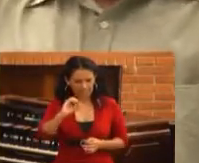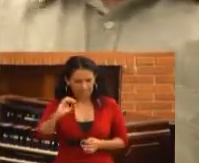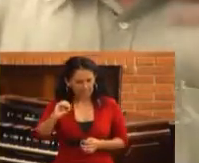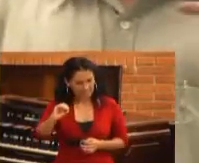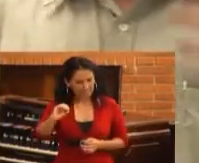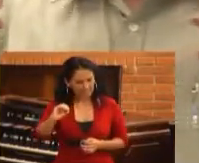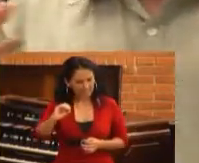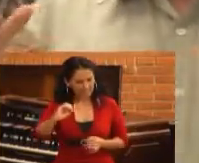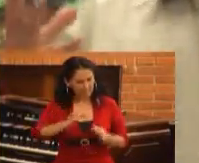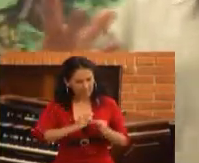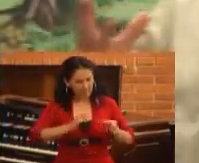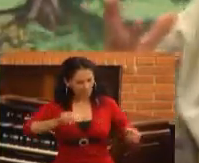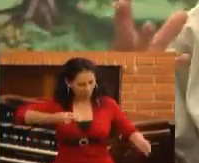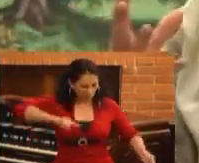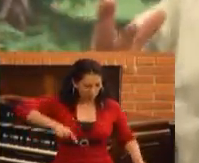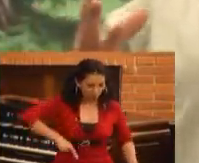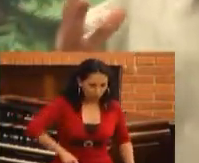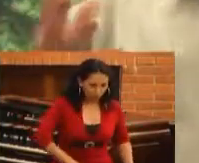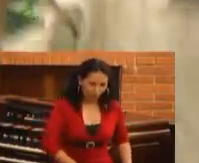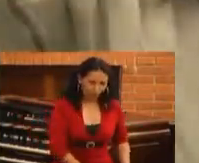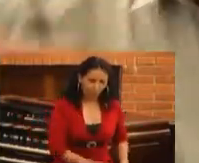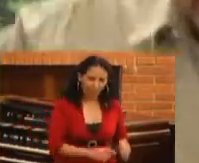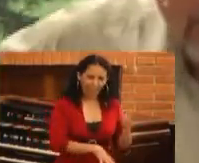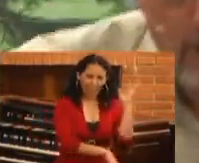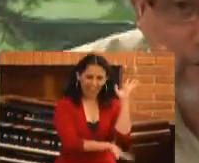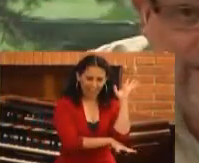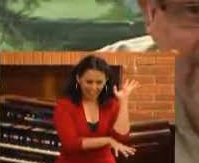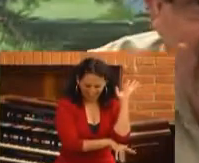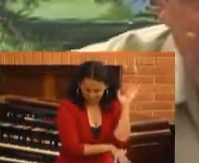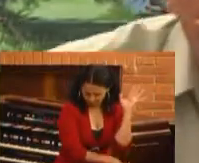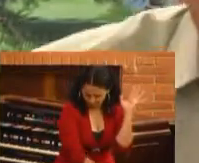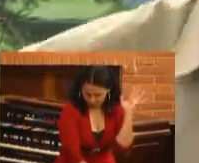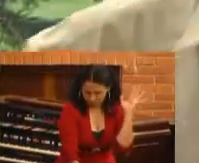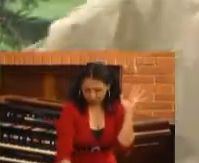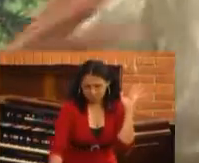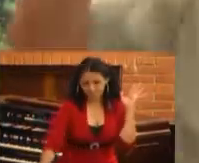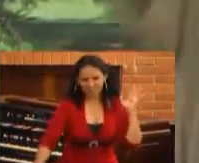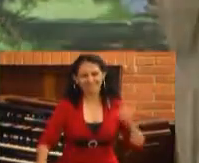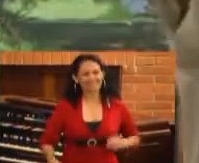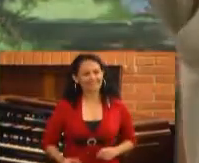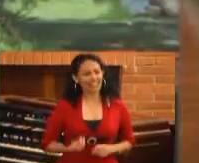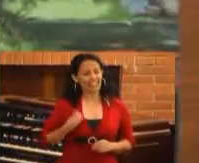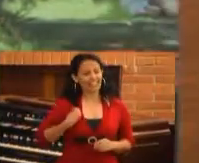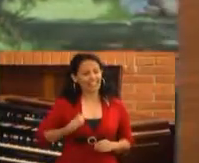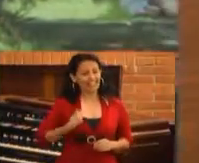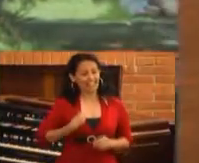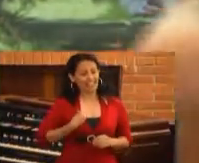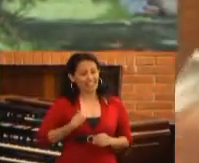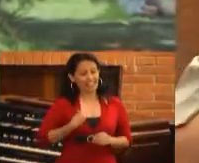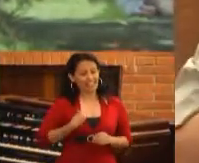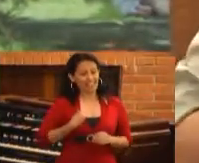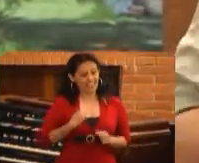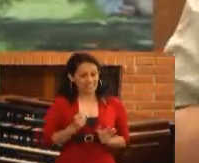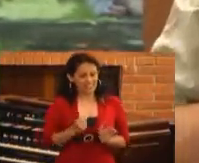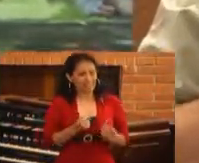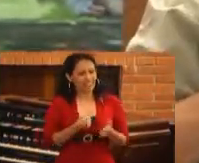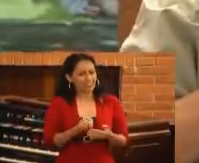Que figura mais interessante. A vida oculta é muito maior do que a vida